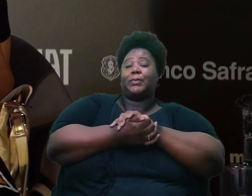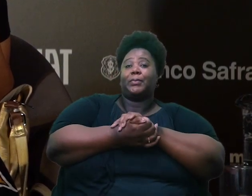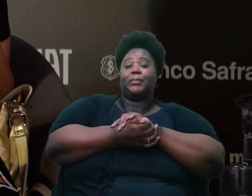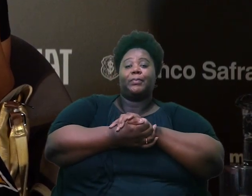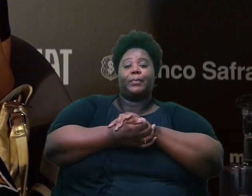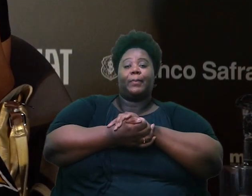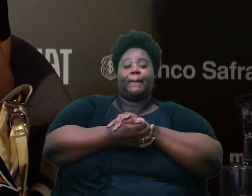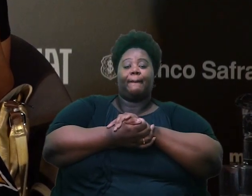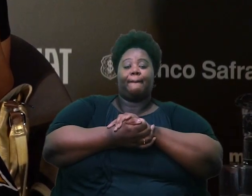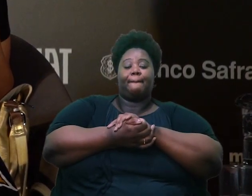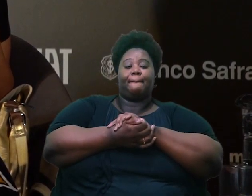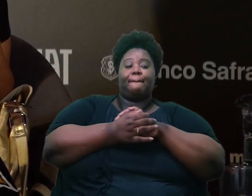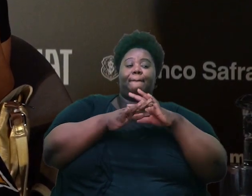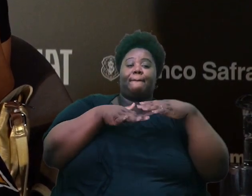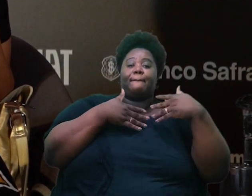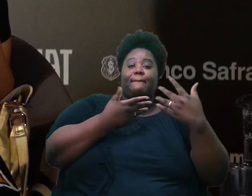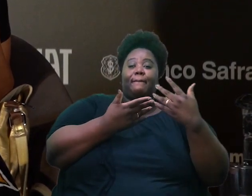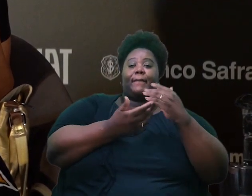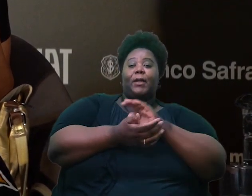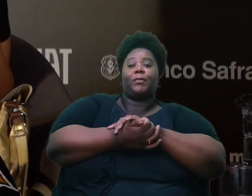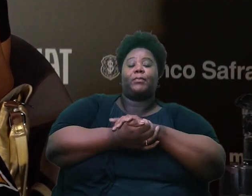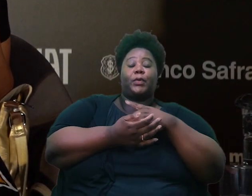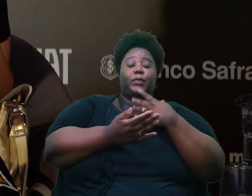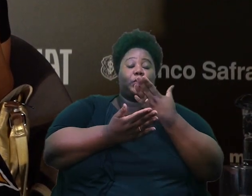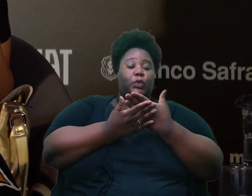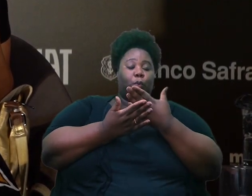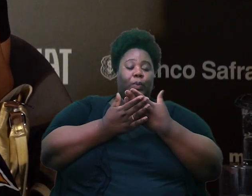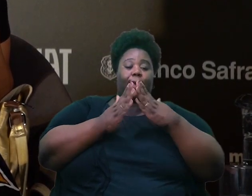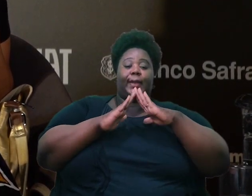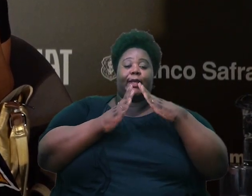excepcionalmente. Então, eu estudei na escola